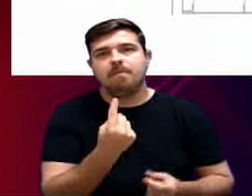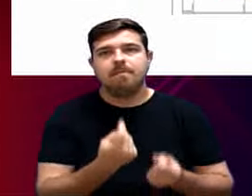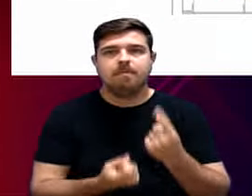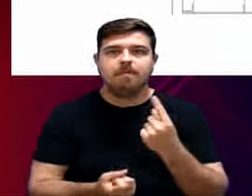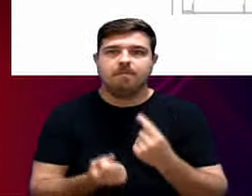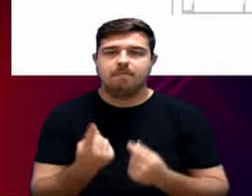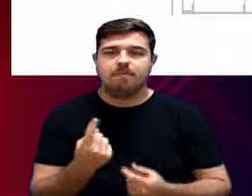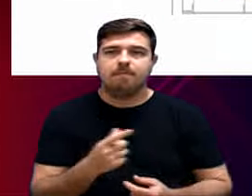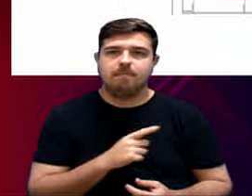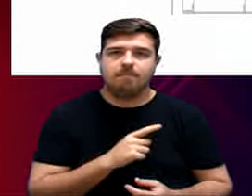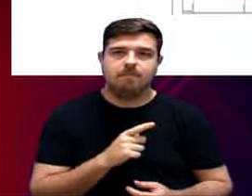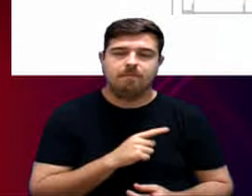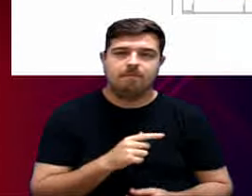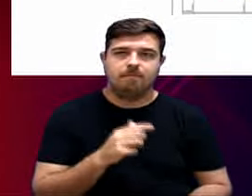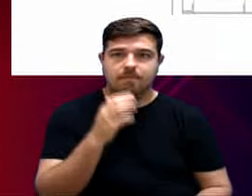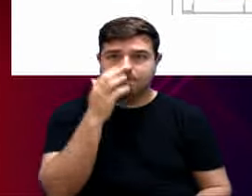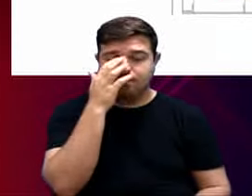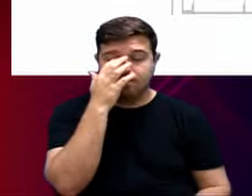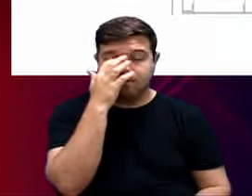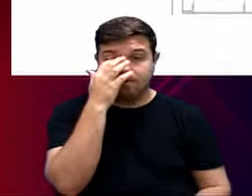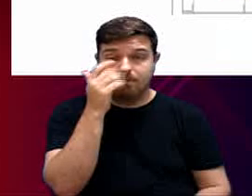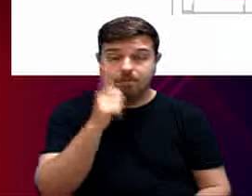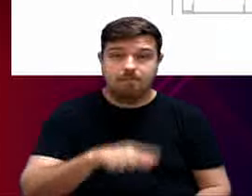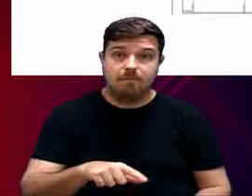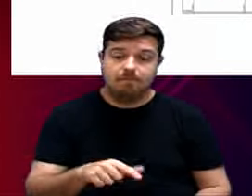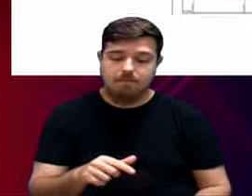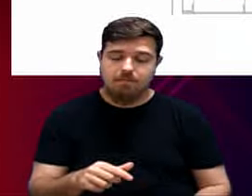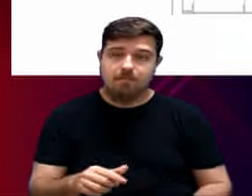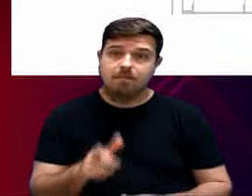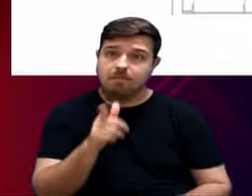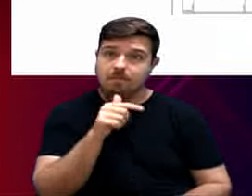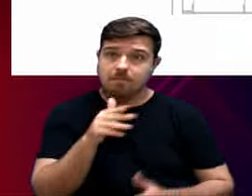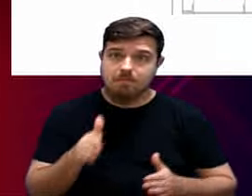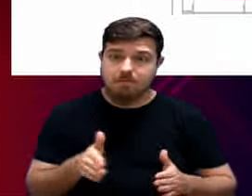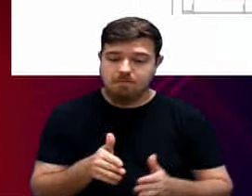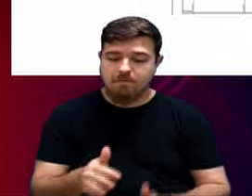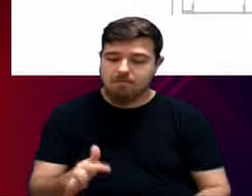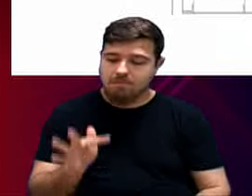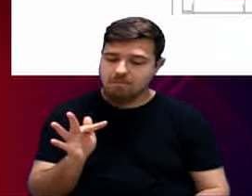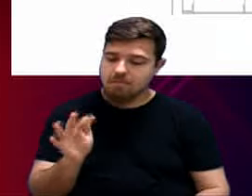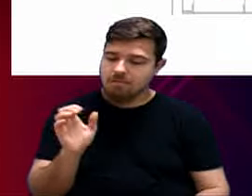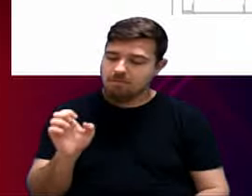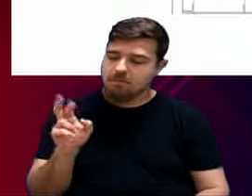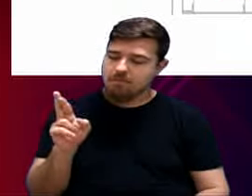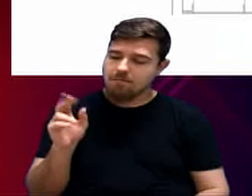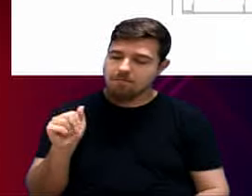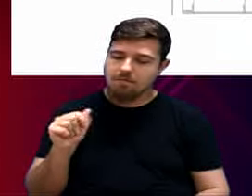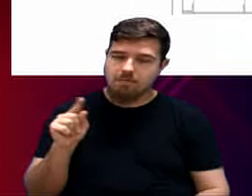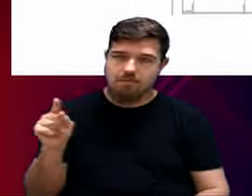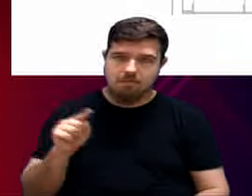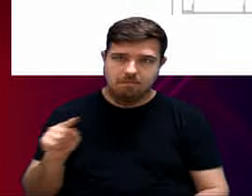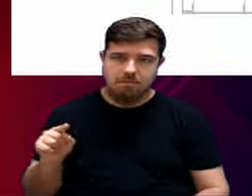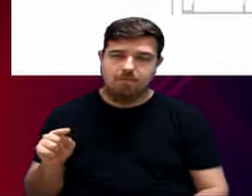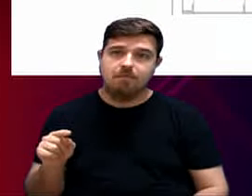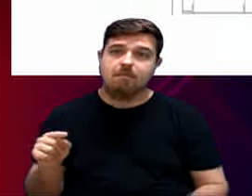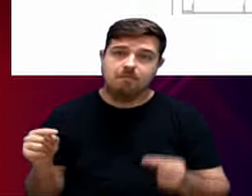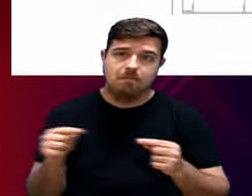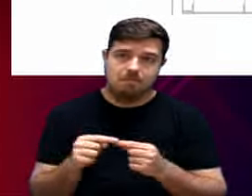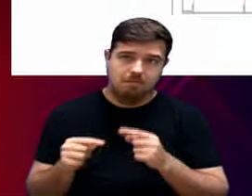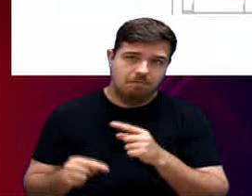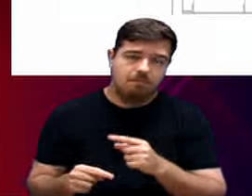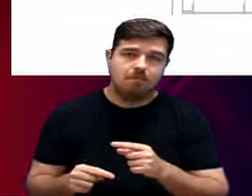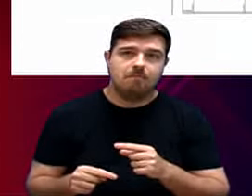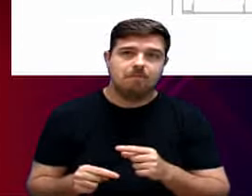a bacia do Ferraz do Éden eh que abastece a Eta do Éden também sistema